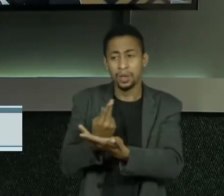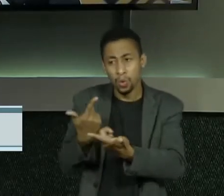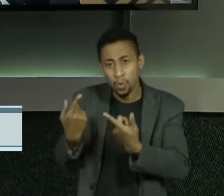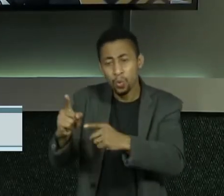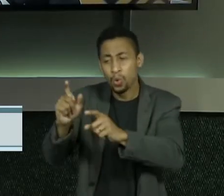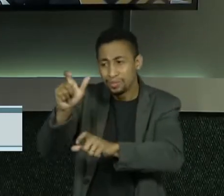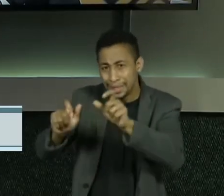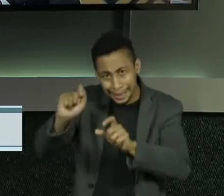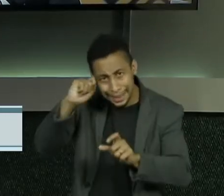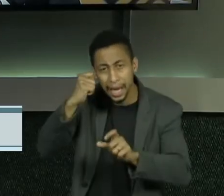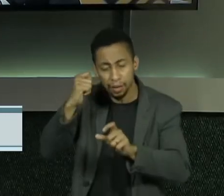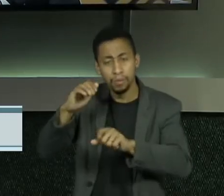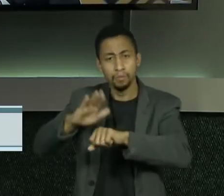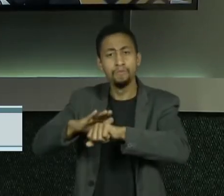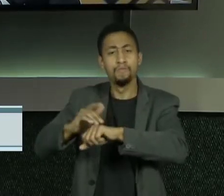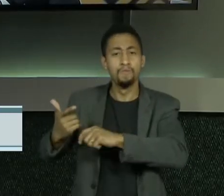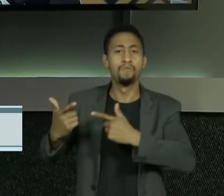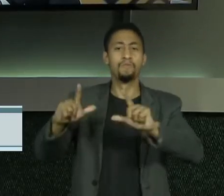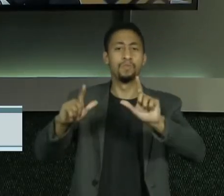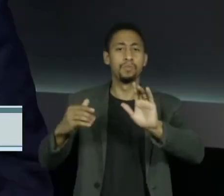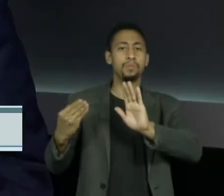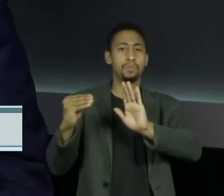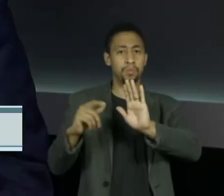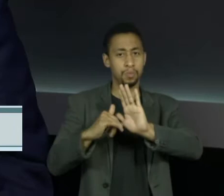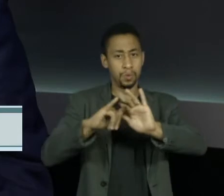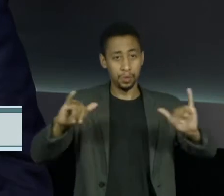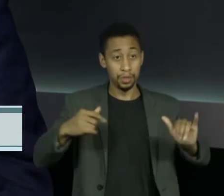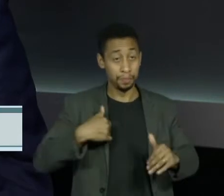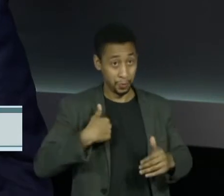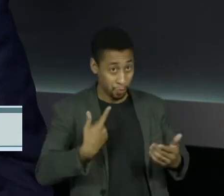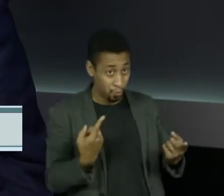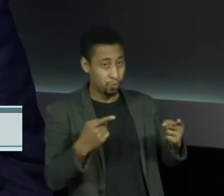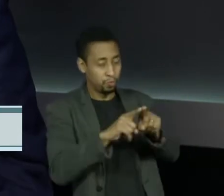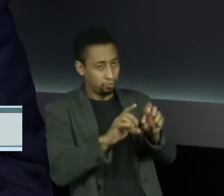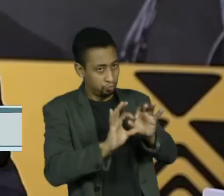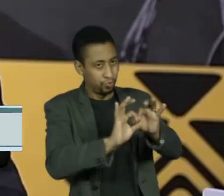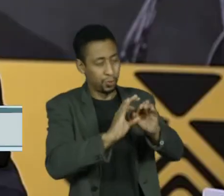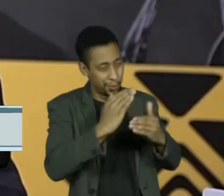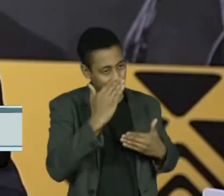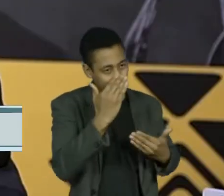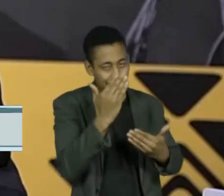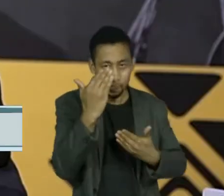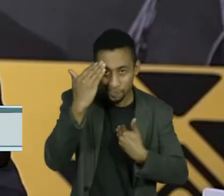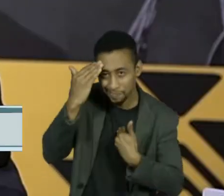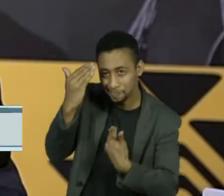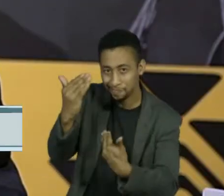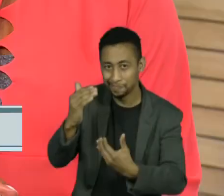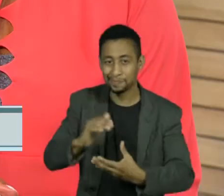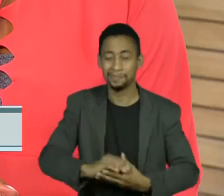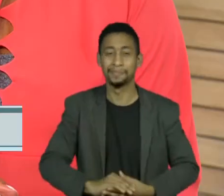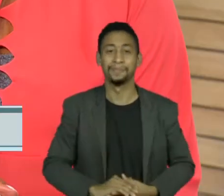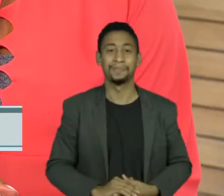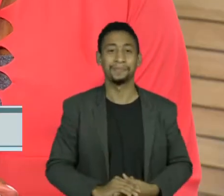pura e simplesmente pela cor da sua pele. Estaremos juntos, professor. Pode deixar. Obrigado. Muito obrigado.